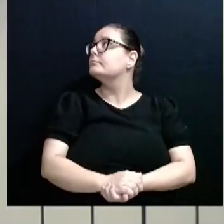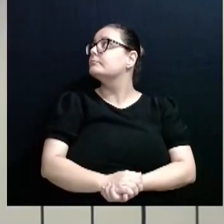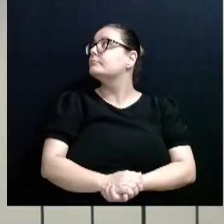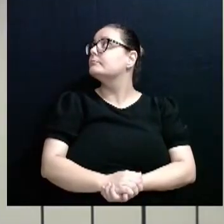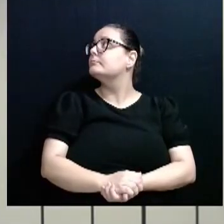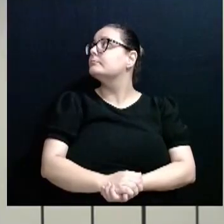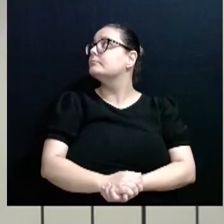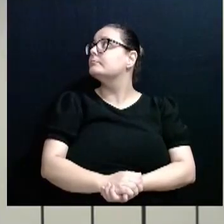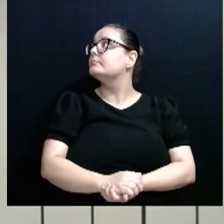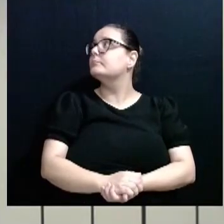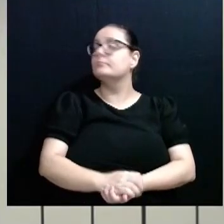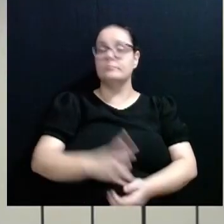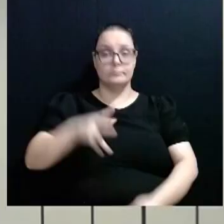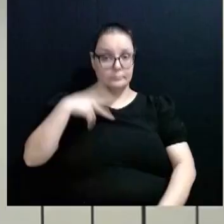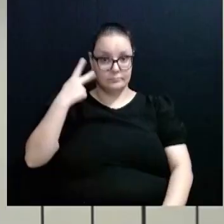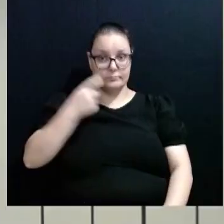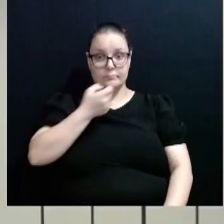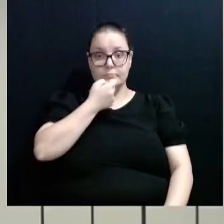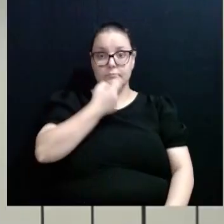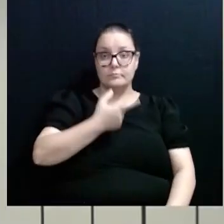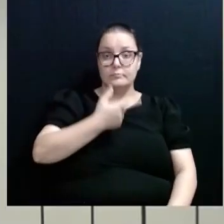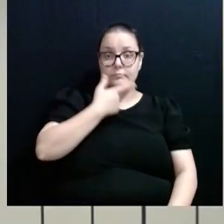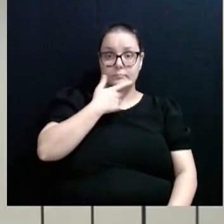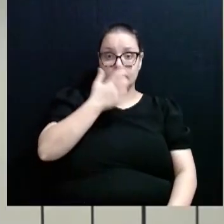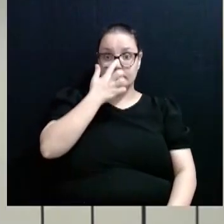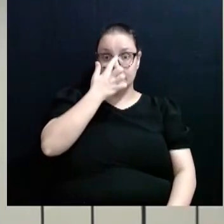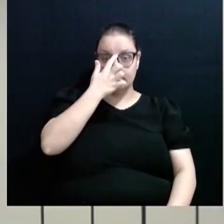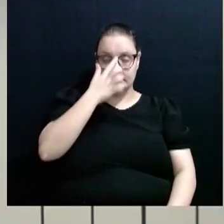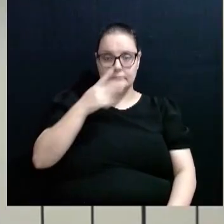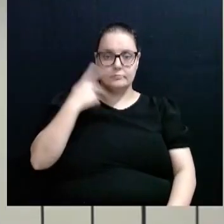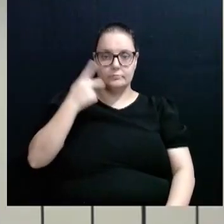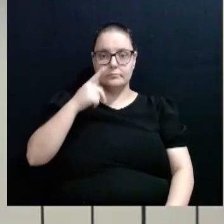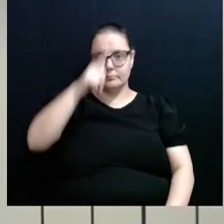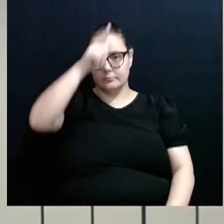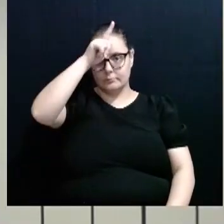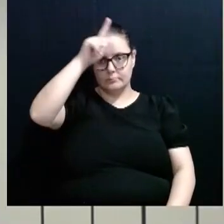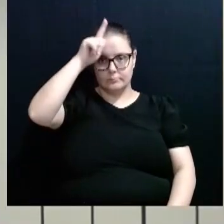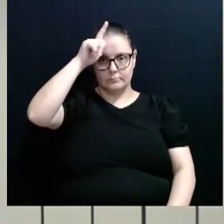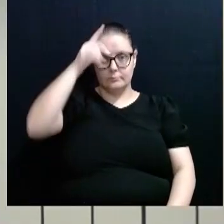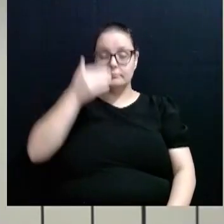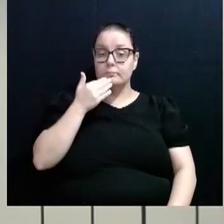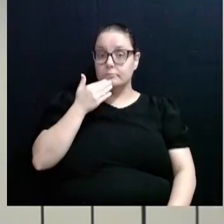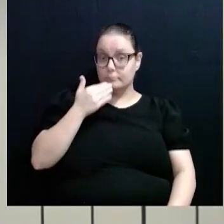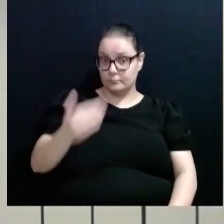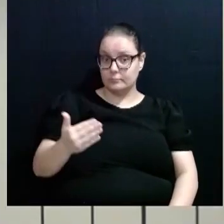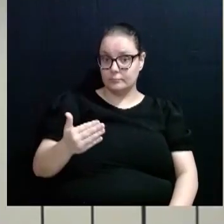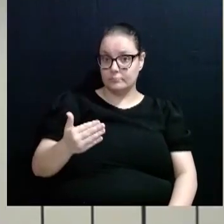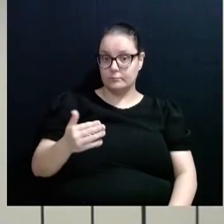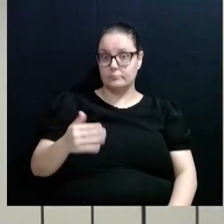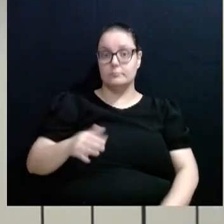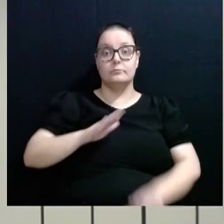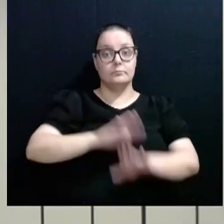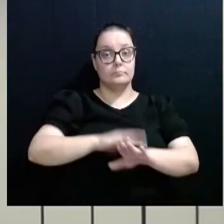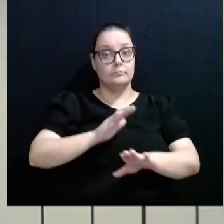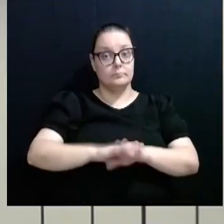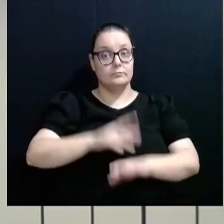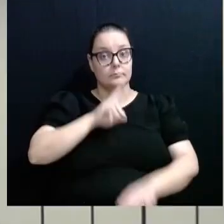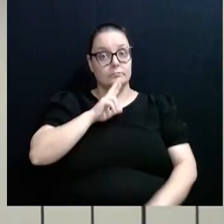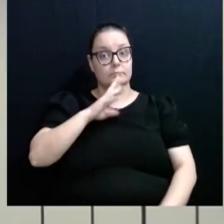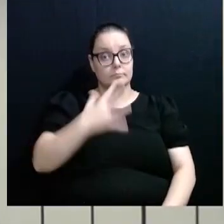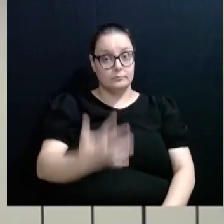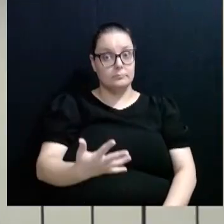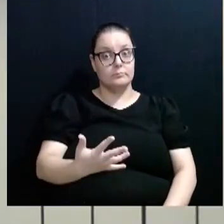A vereadora Fernanda Souto e o vereador Gustavo Peta solicitam providências referente à lei conhecida